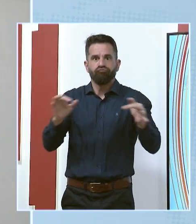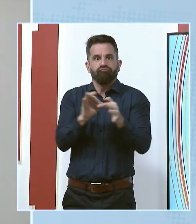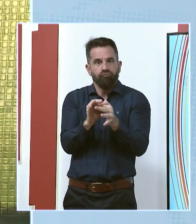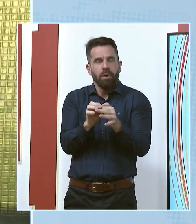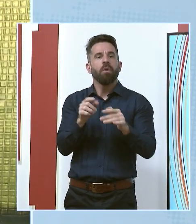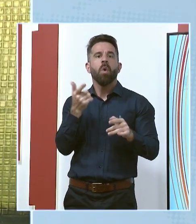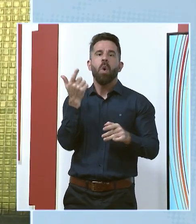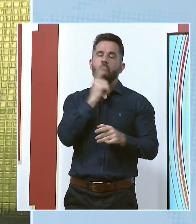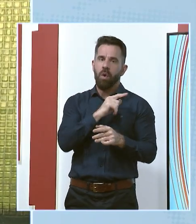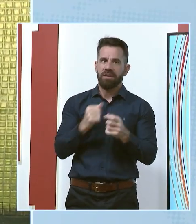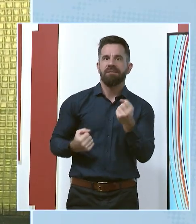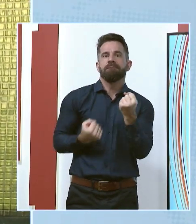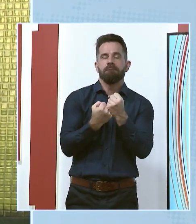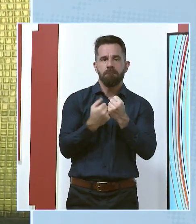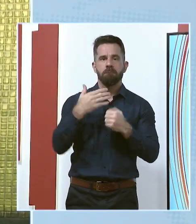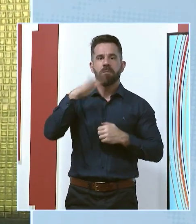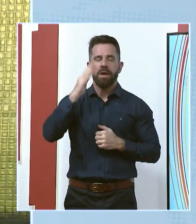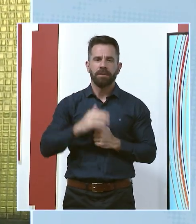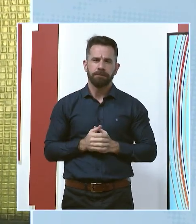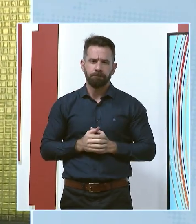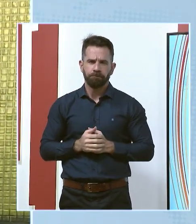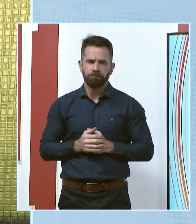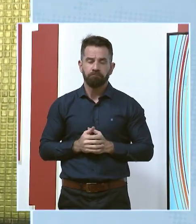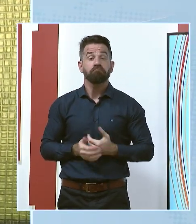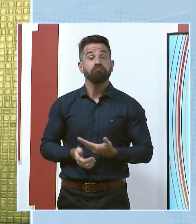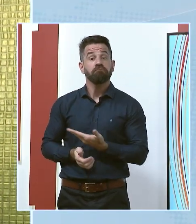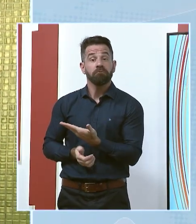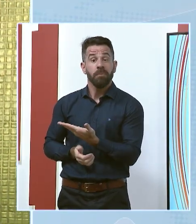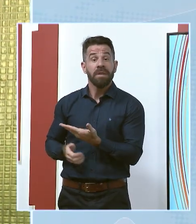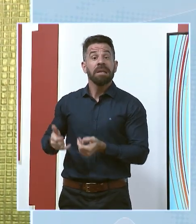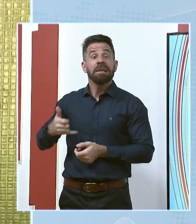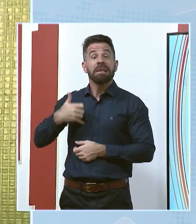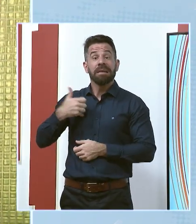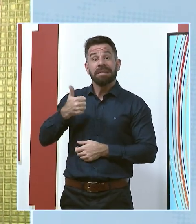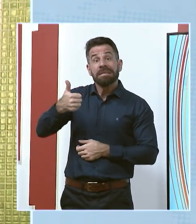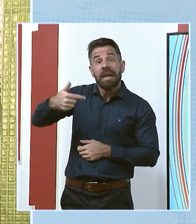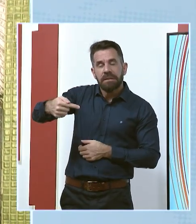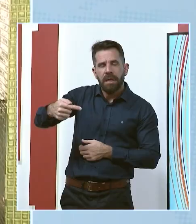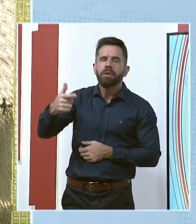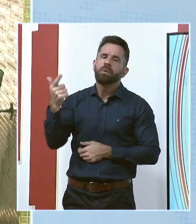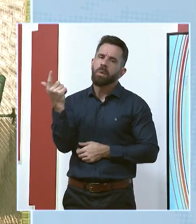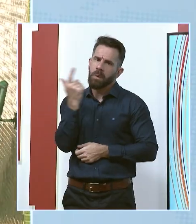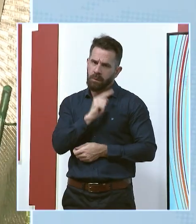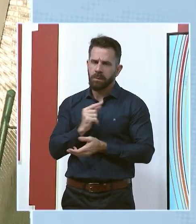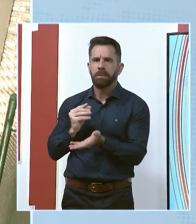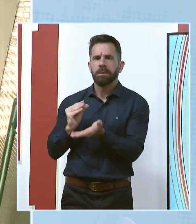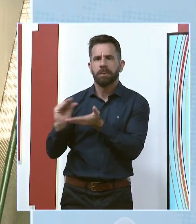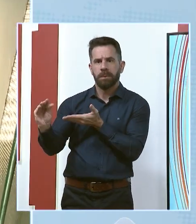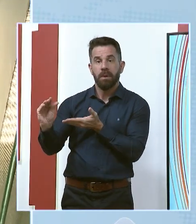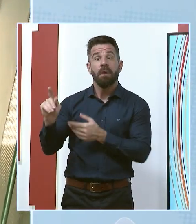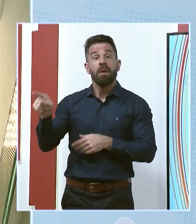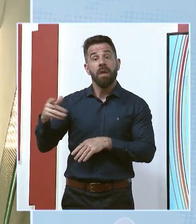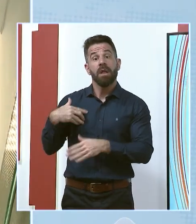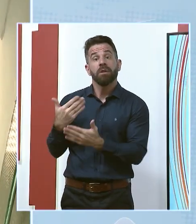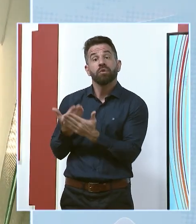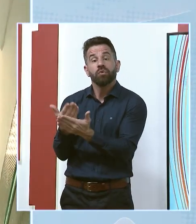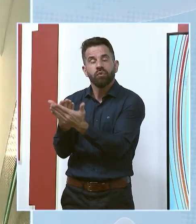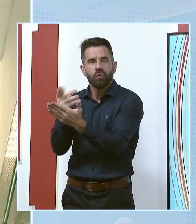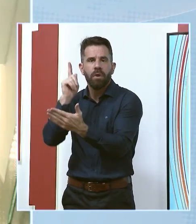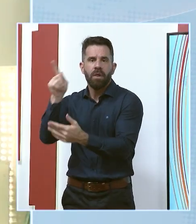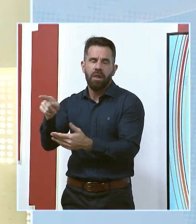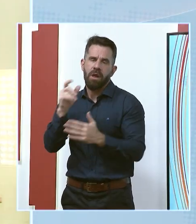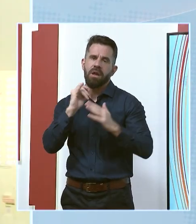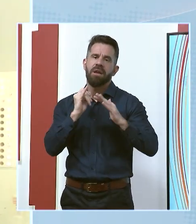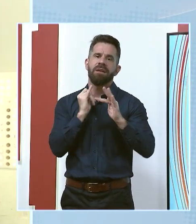existentes. O João Guilherme, de 17 anos, é um dos beneficiados. Ele, que estuda no Instituto Federal do Rio de Janeiro, usa o